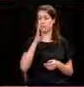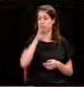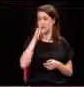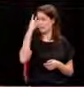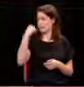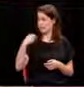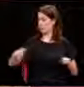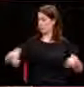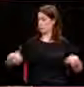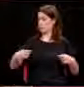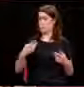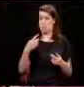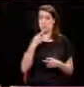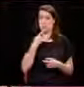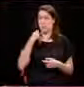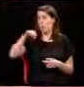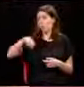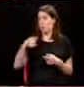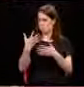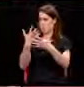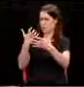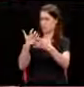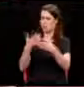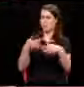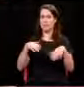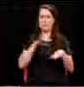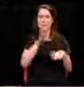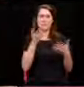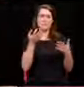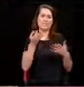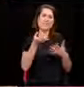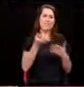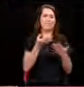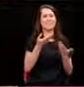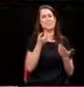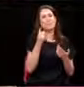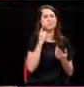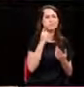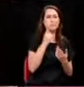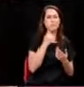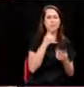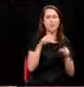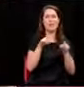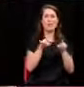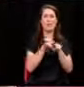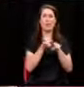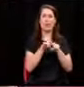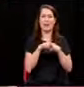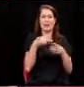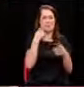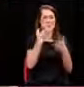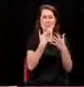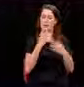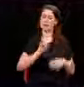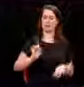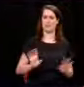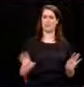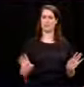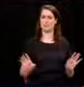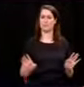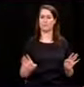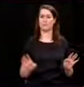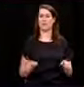surdez acaba um bocado por ficar no silêncio, não é? No Exatamente. Silêncio da própria surdez. É um bocado. Mas em qualquer um destes casos, nota-se que ainda há muito